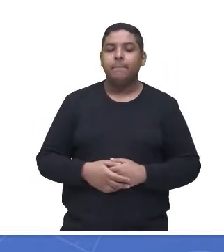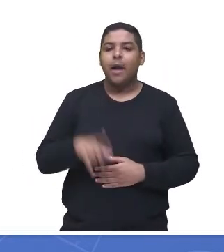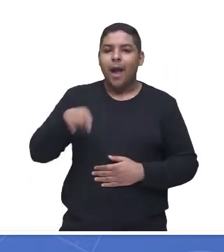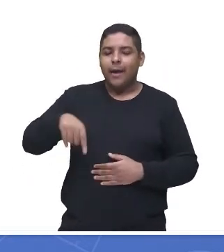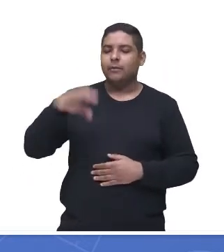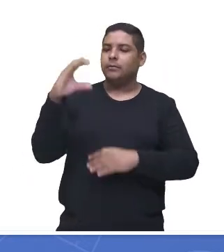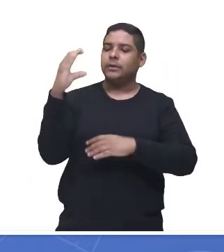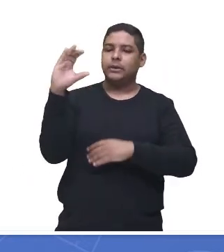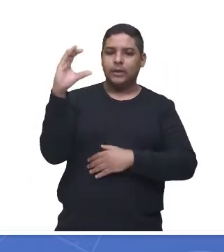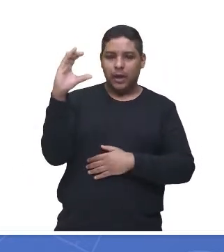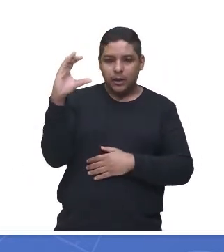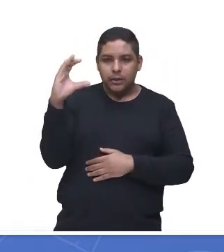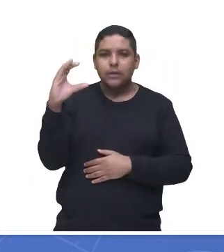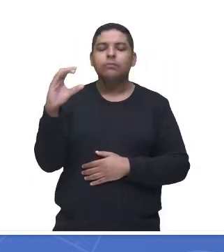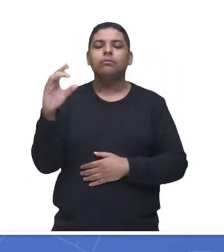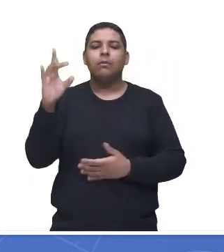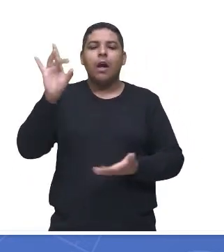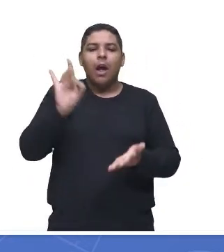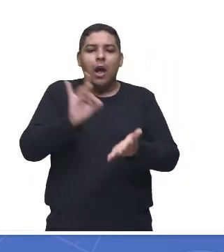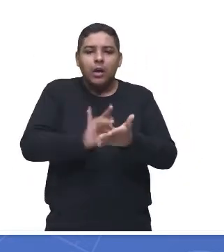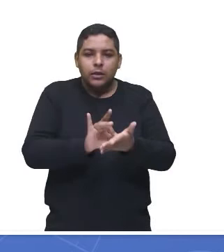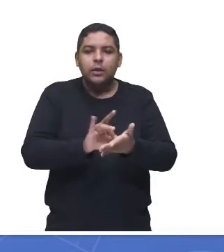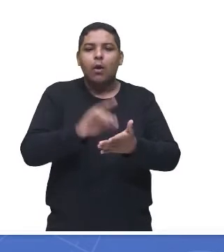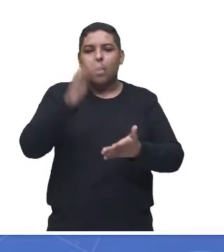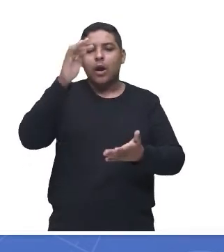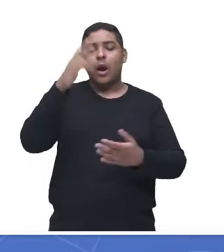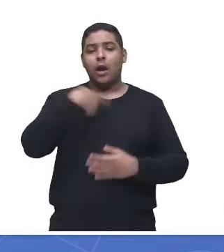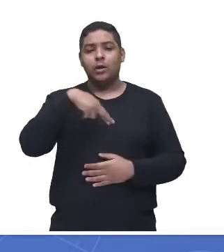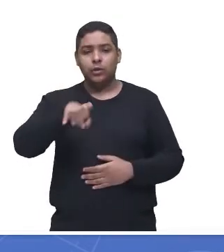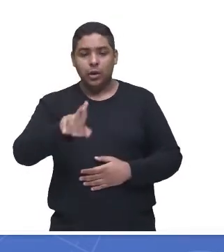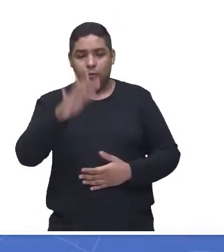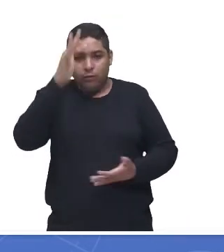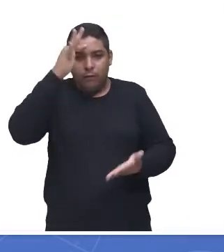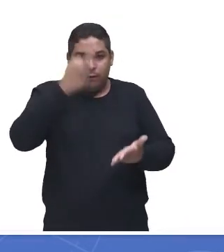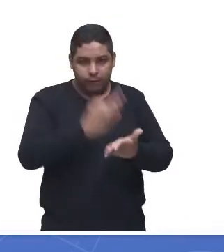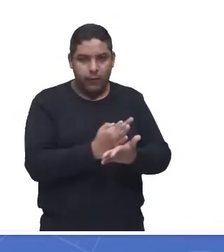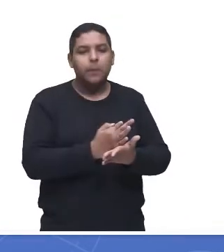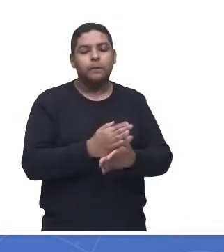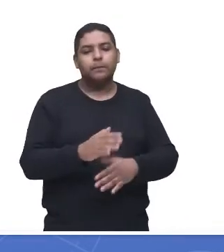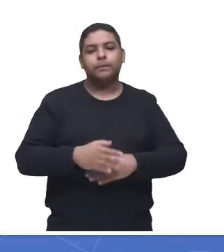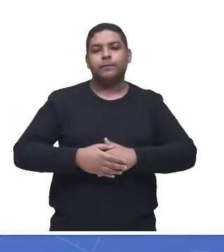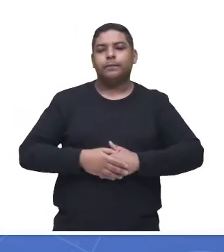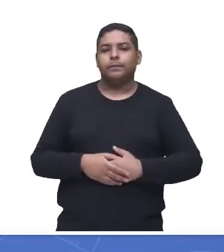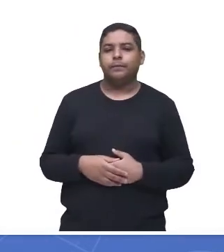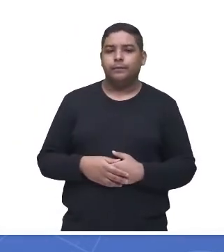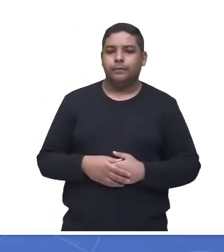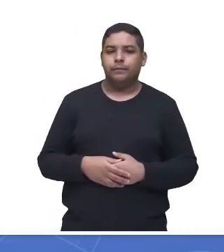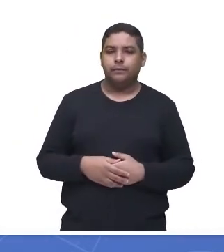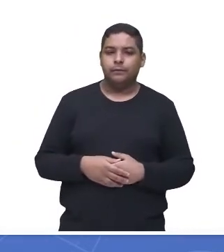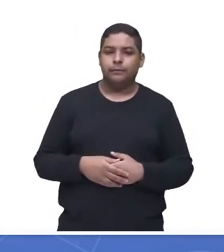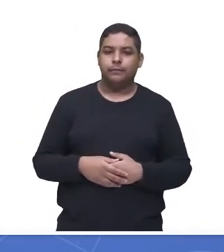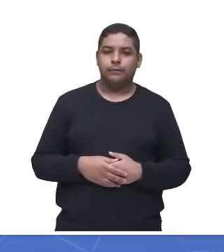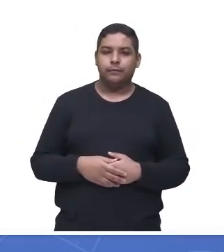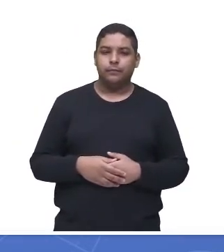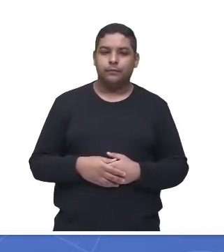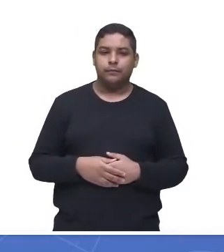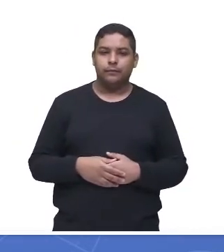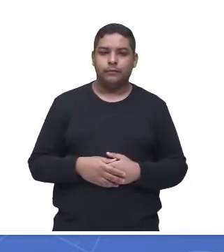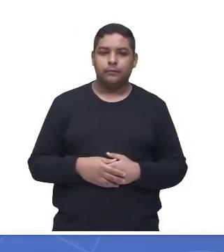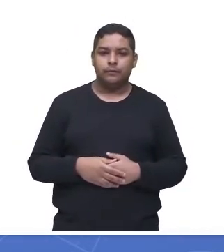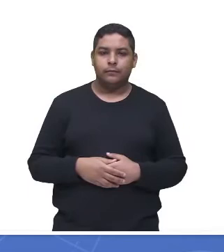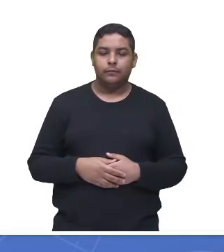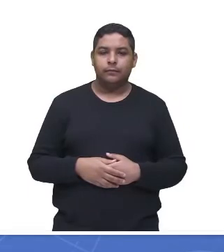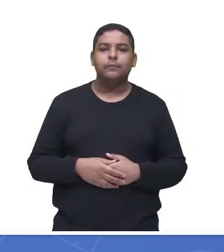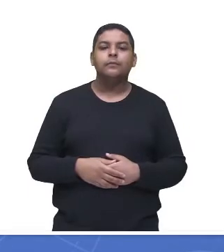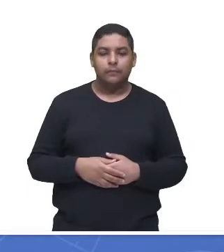razão, e religião nós falamos de fé. Né? Então há uma contraposição aí, como a gente sempre fala para vocês, né? A filosofia,